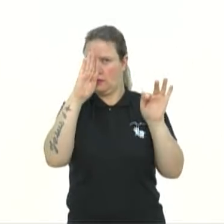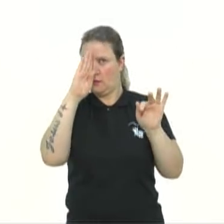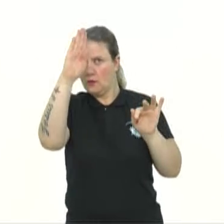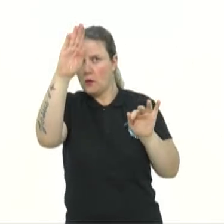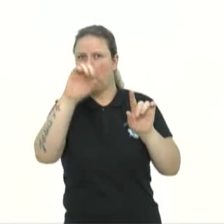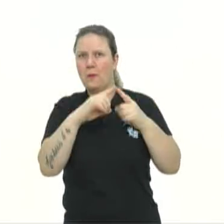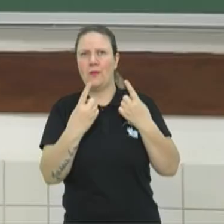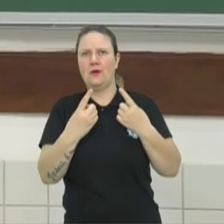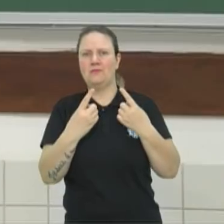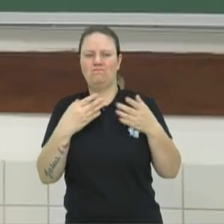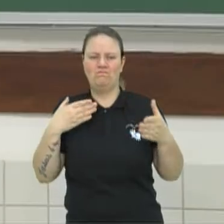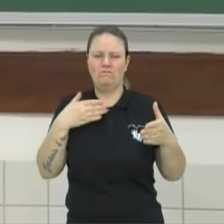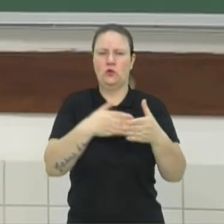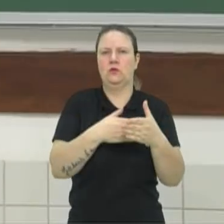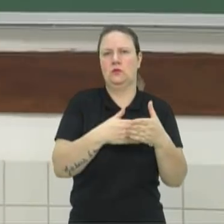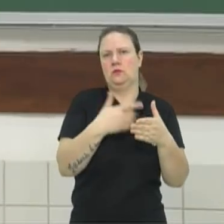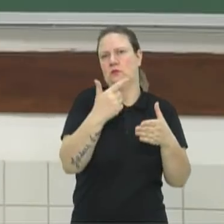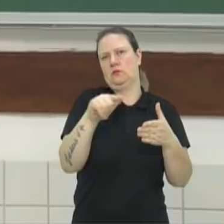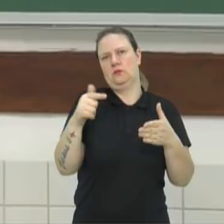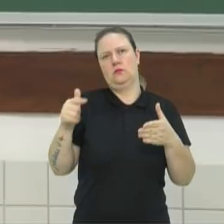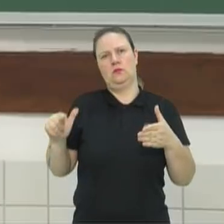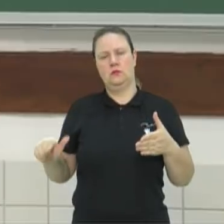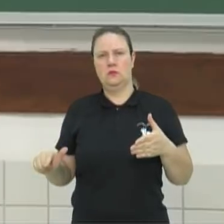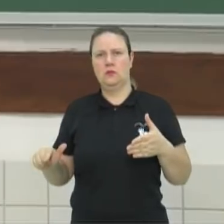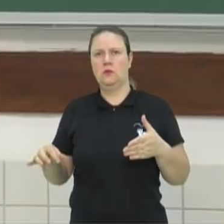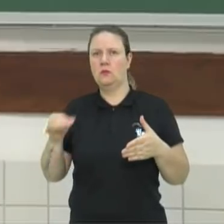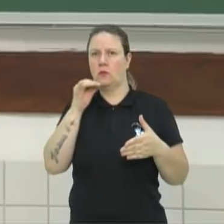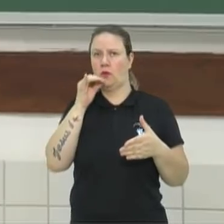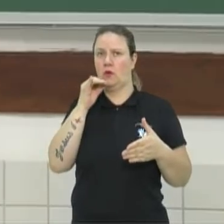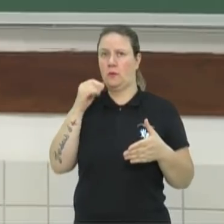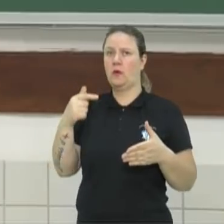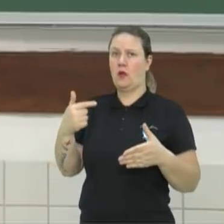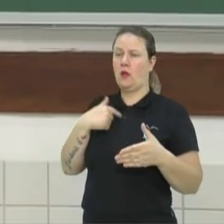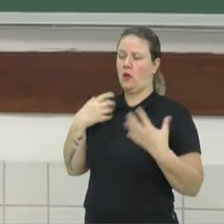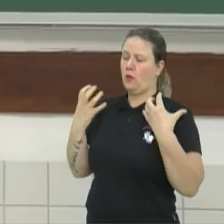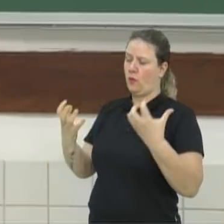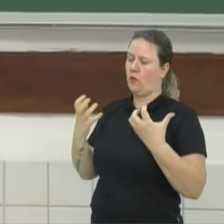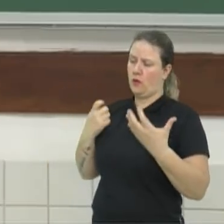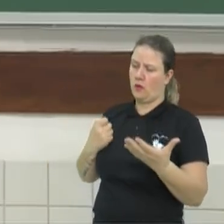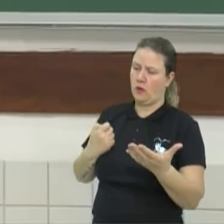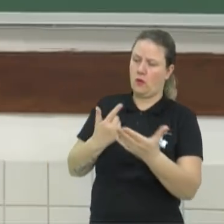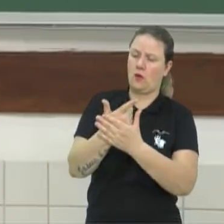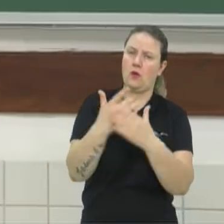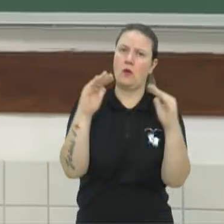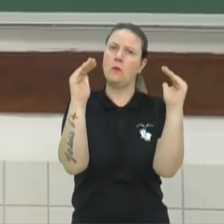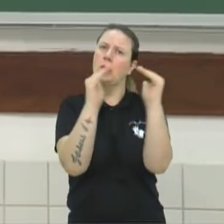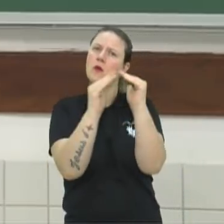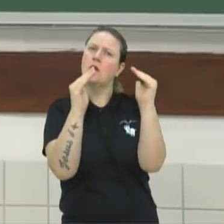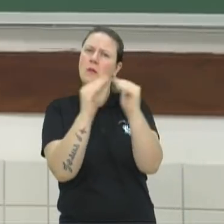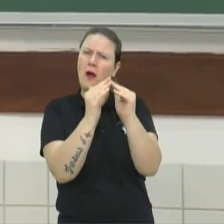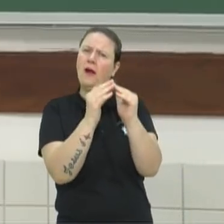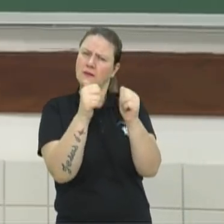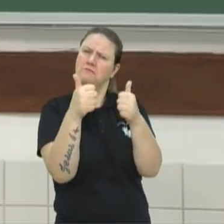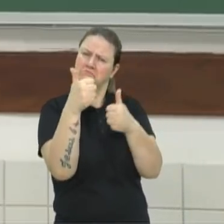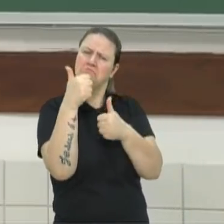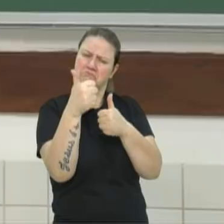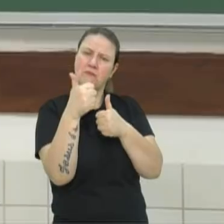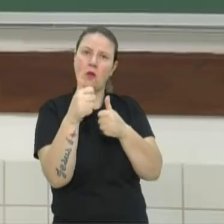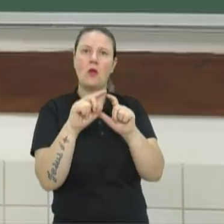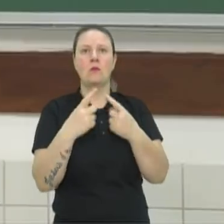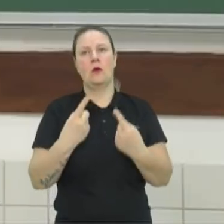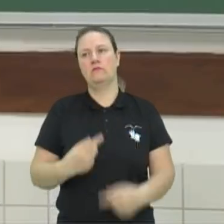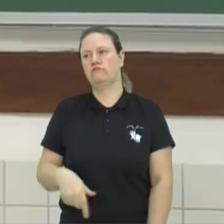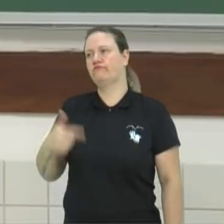impedir a ação. Lá nas opositivas eu dizia, eu quero comprar uma casa, e essa oração é legal, positiva. Não tenho